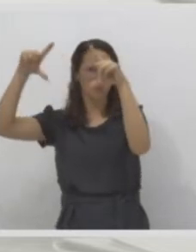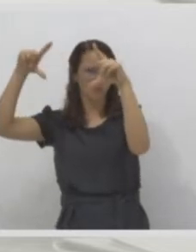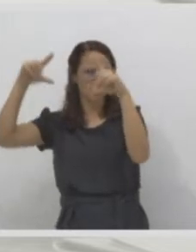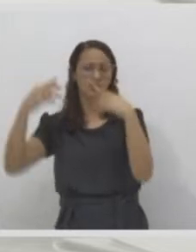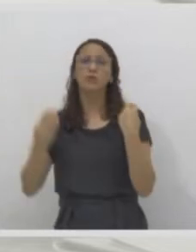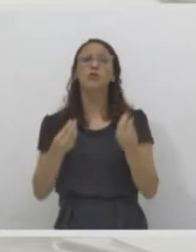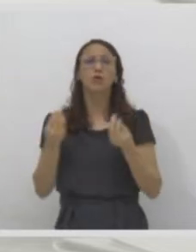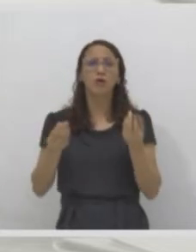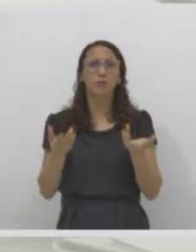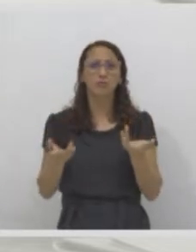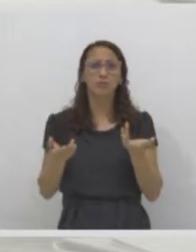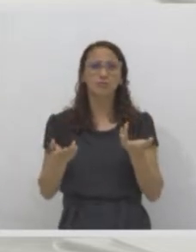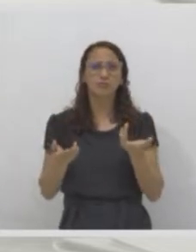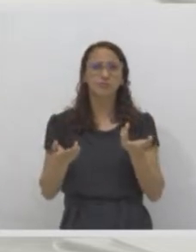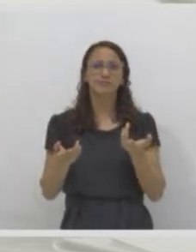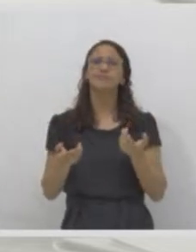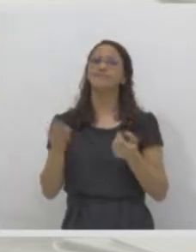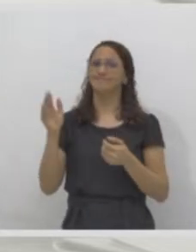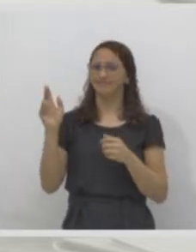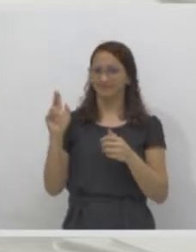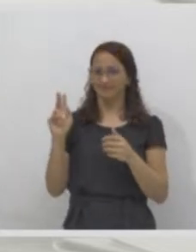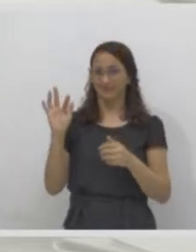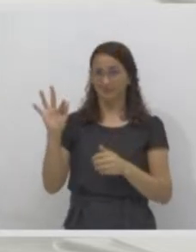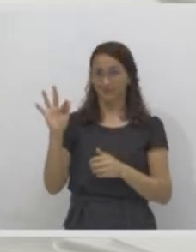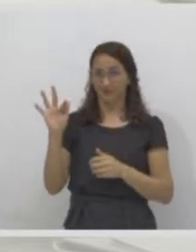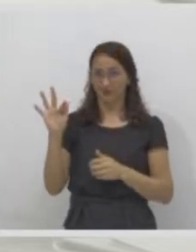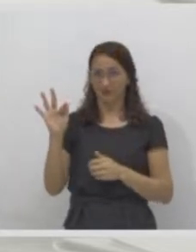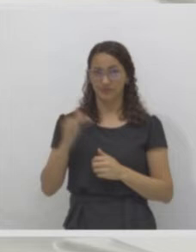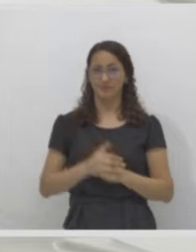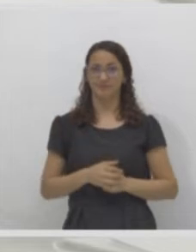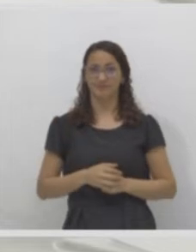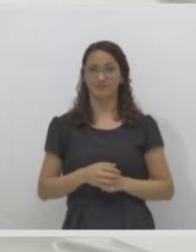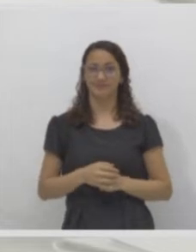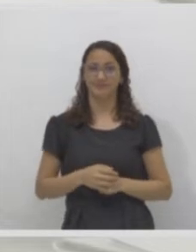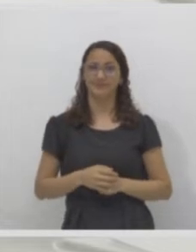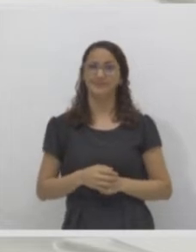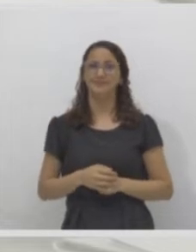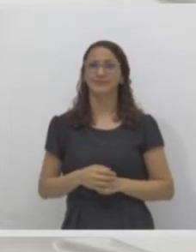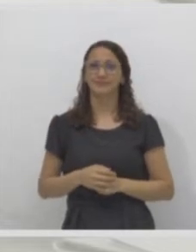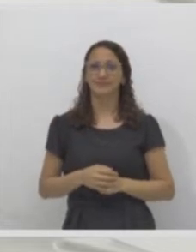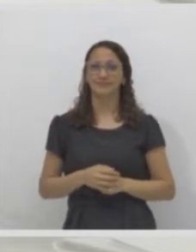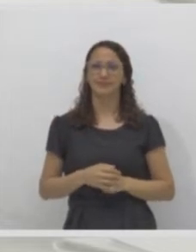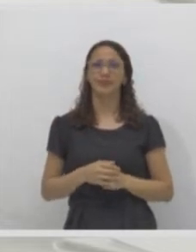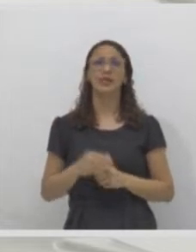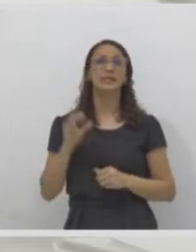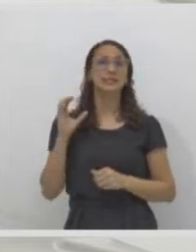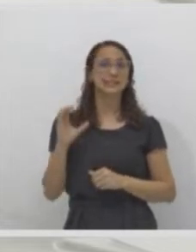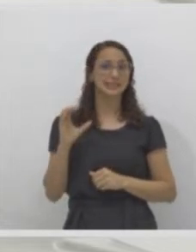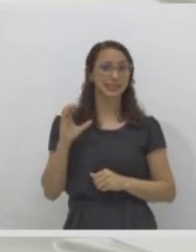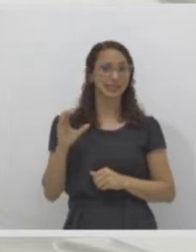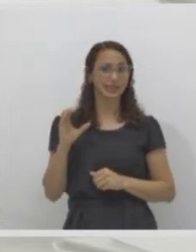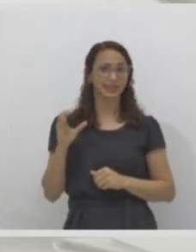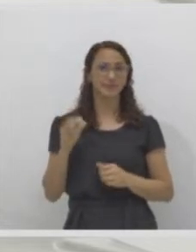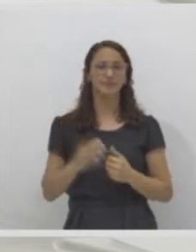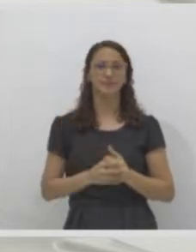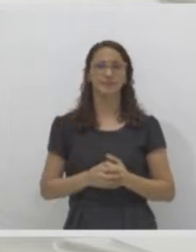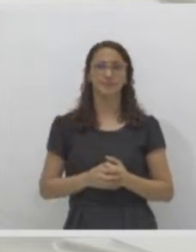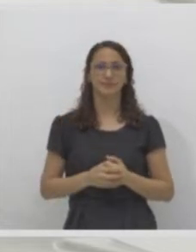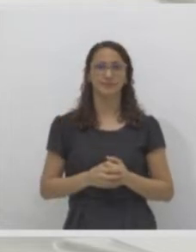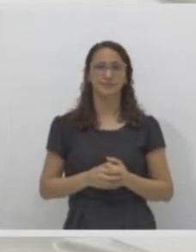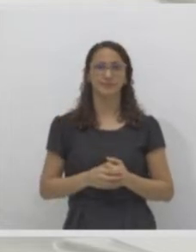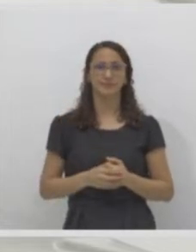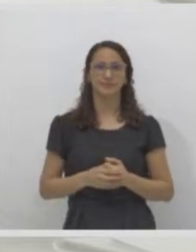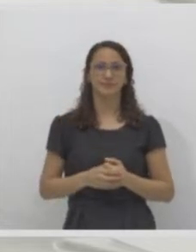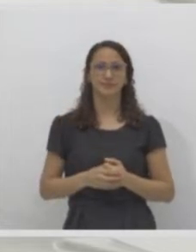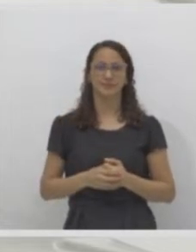nome diz, vai crescendo, nós temos a lua cheia, não a minguante. É por isso que essa é falsa. E já na letra C, para que